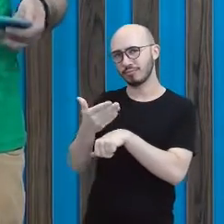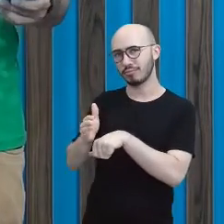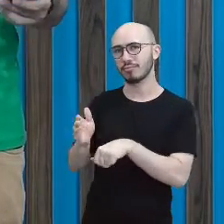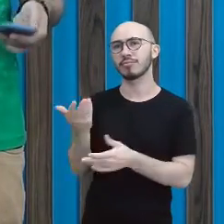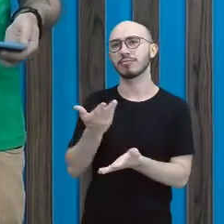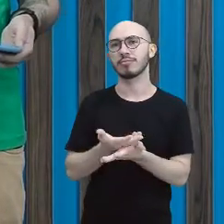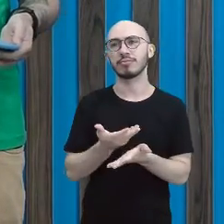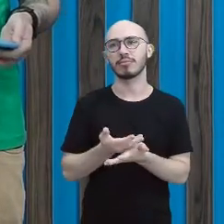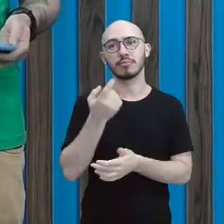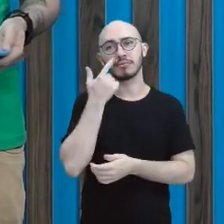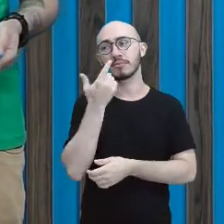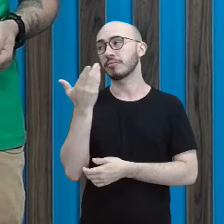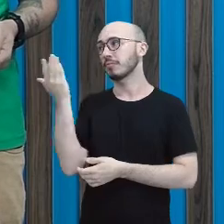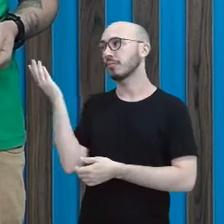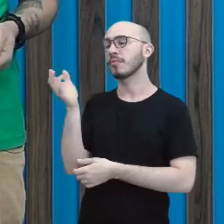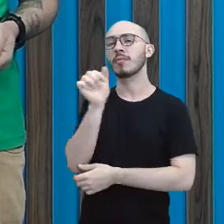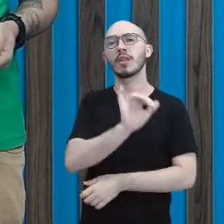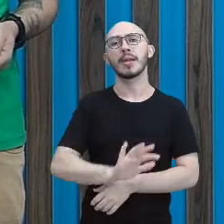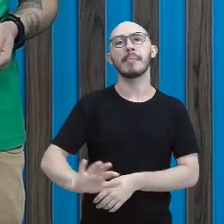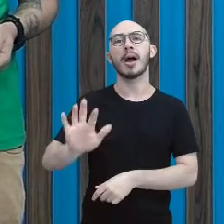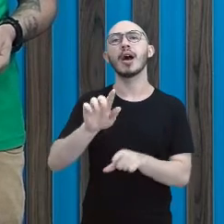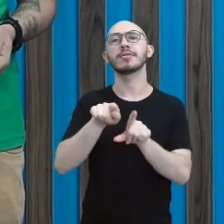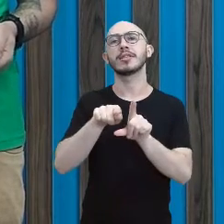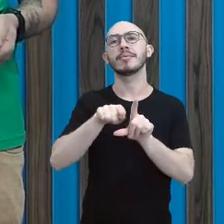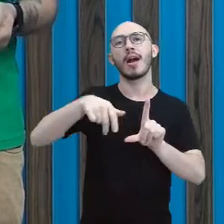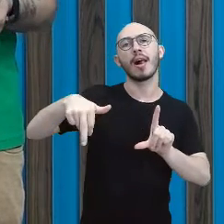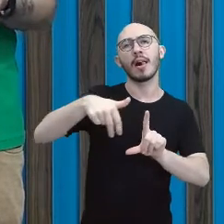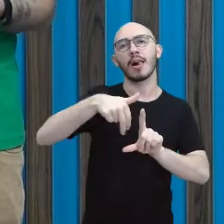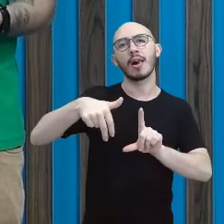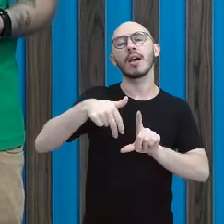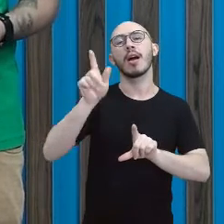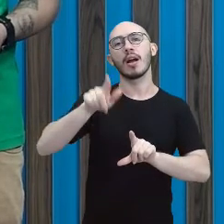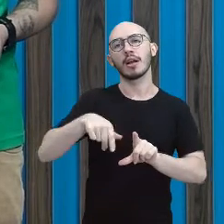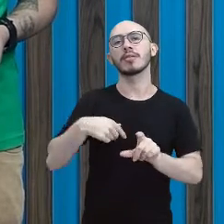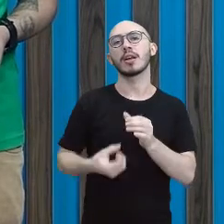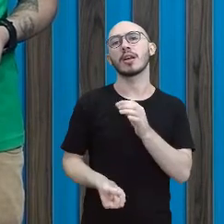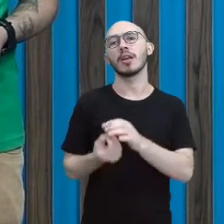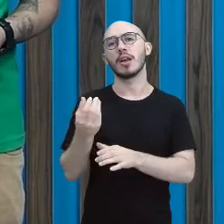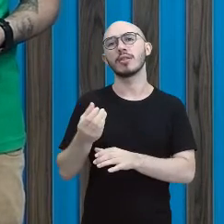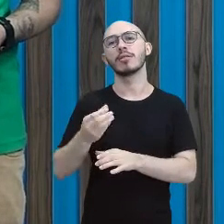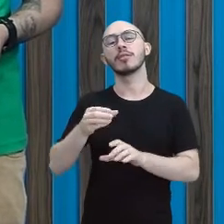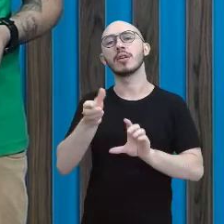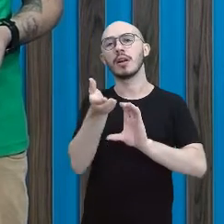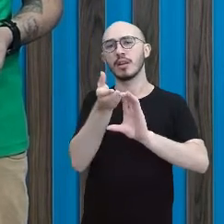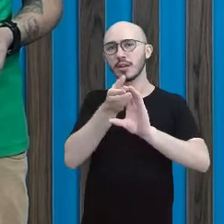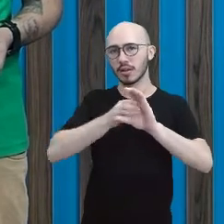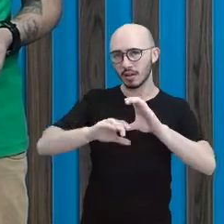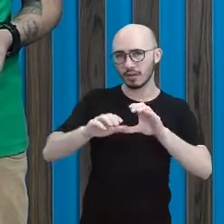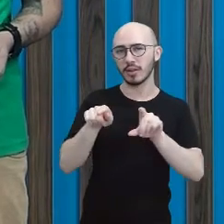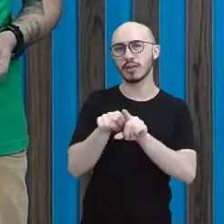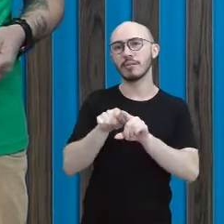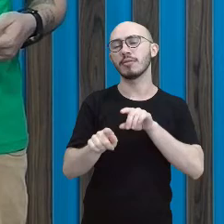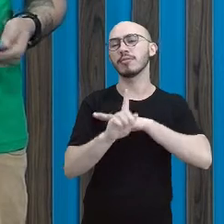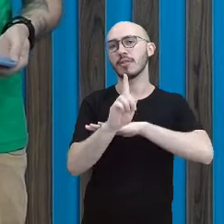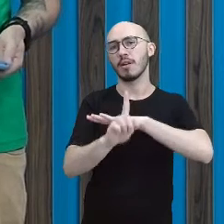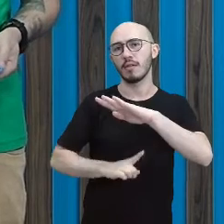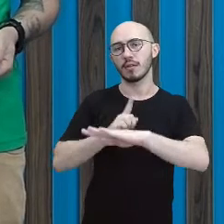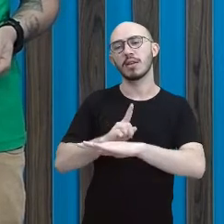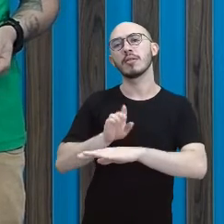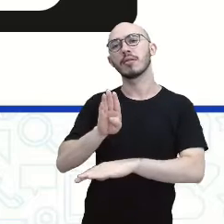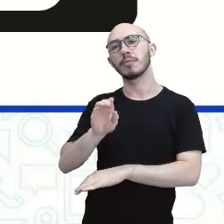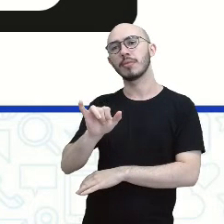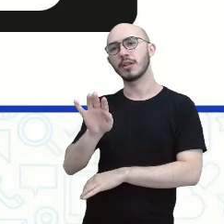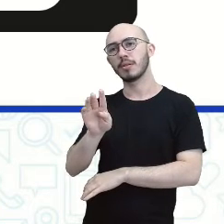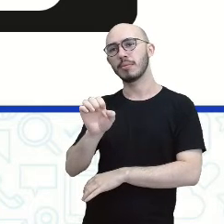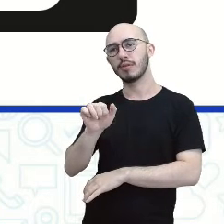Então, todas as imagens e todas as animações dessa aula são feitas no Canva e o avatar do Bitmoji, tá bom? Então, nesse